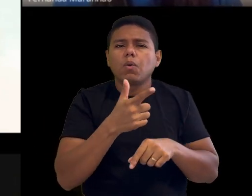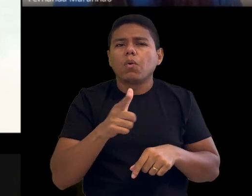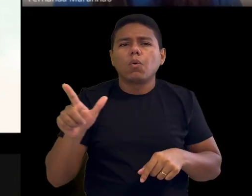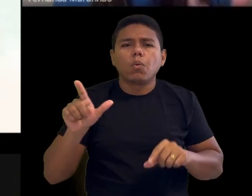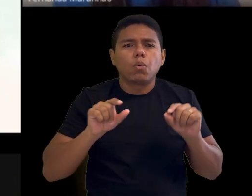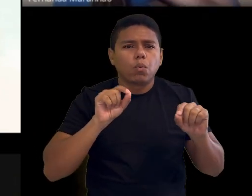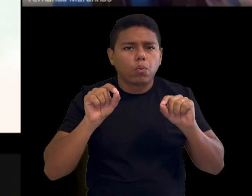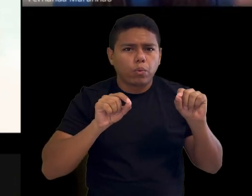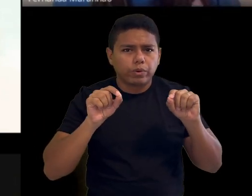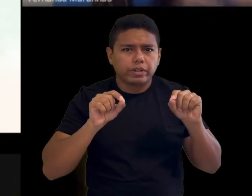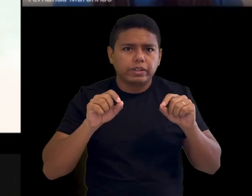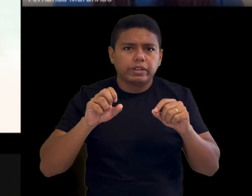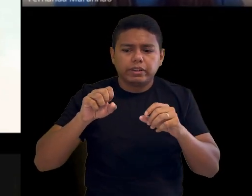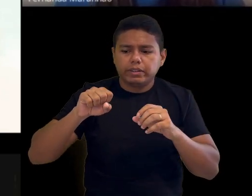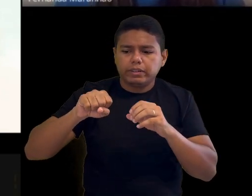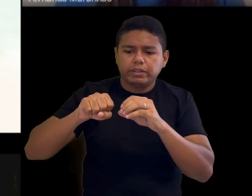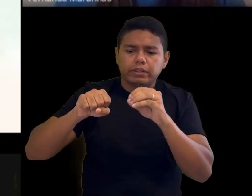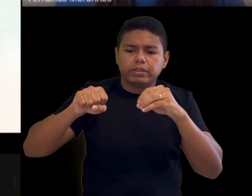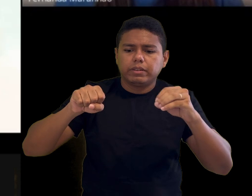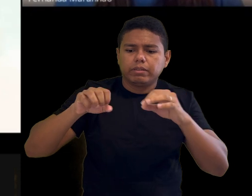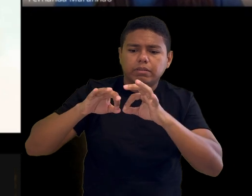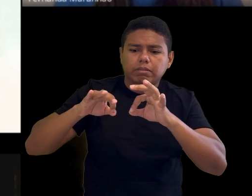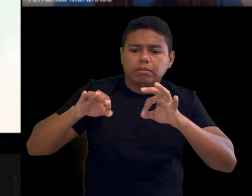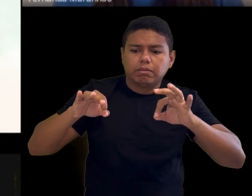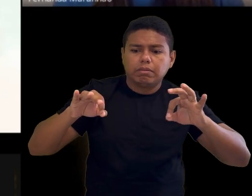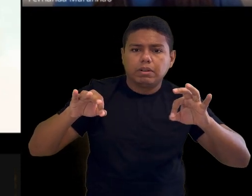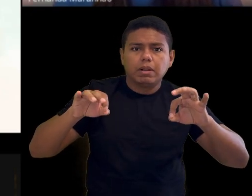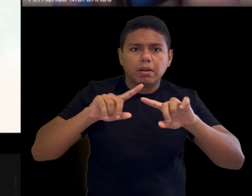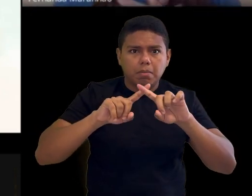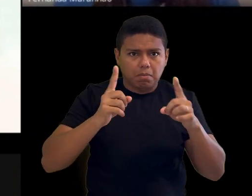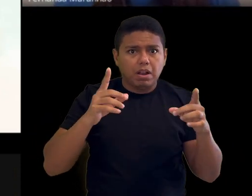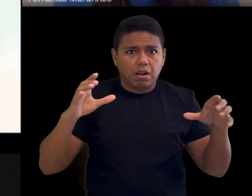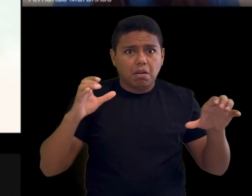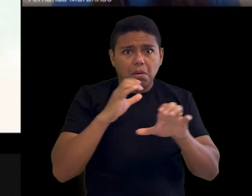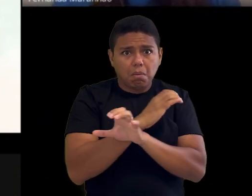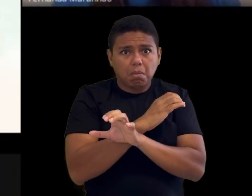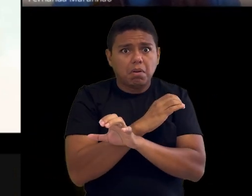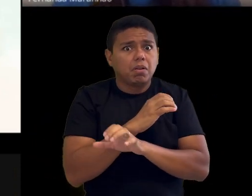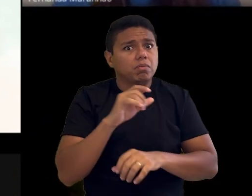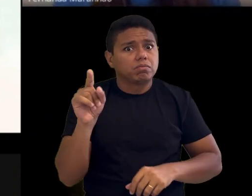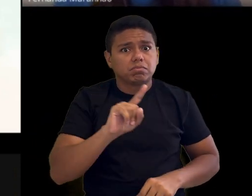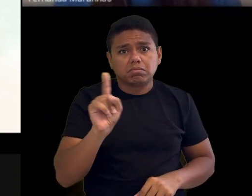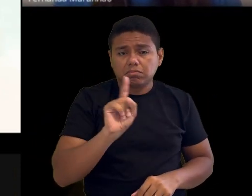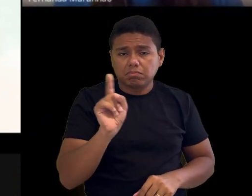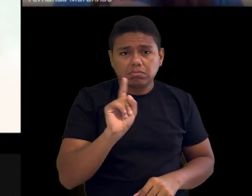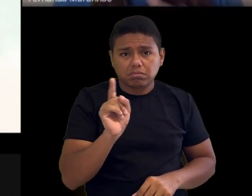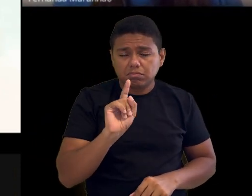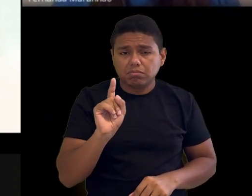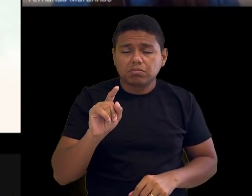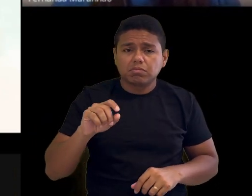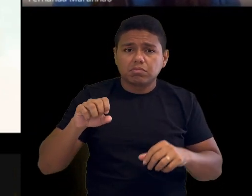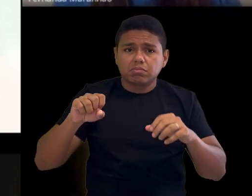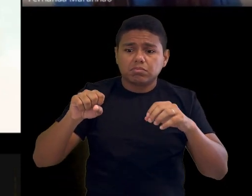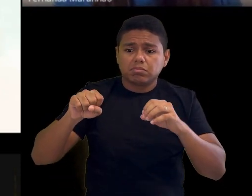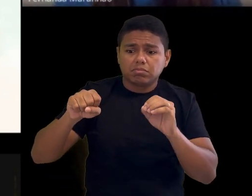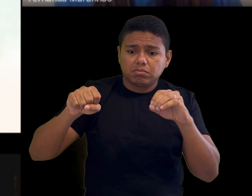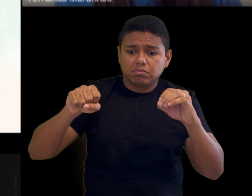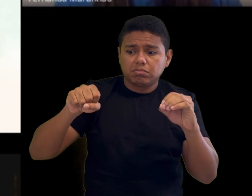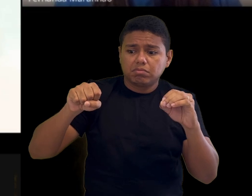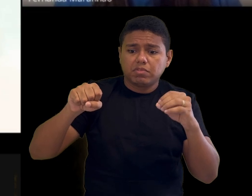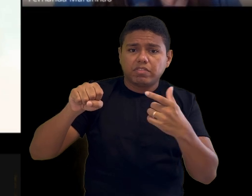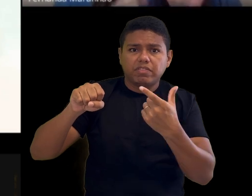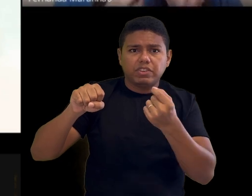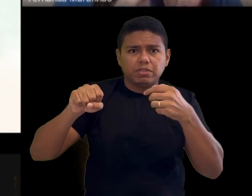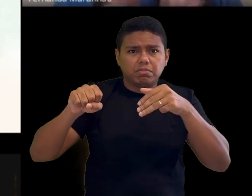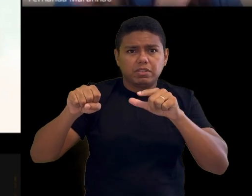cervical interno, mas não o suficiente para estar a mais de 20 milímetros do OCI. Atualmente, a recomendação